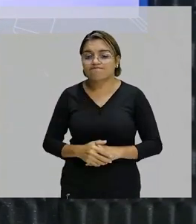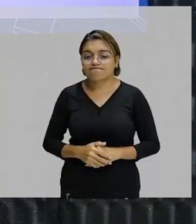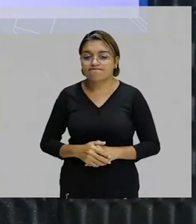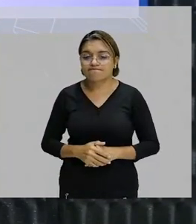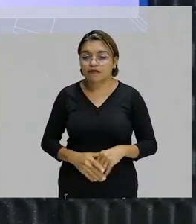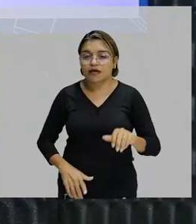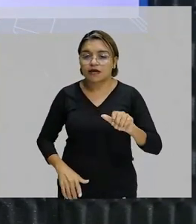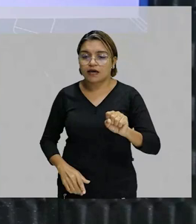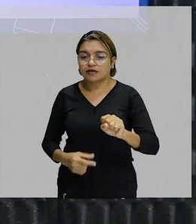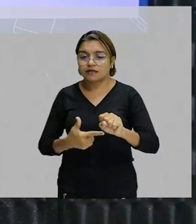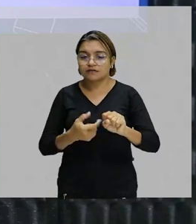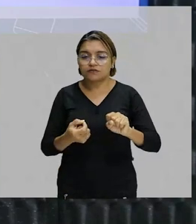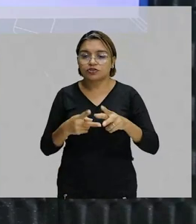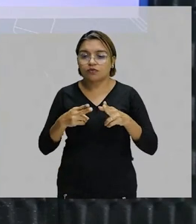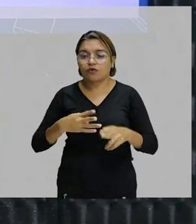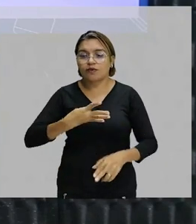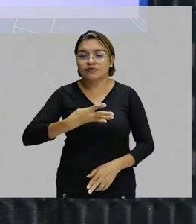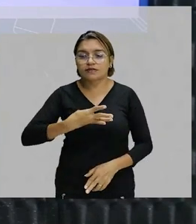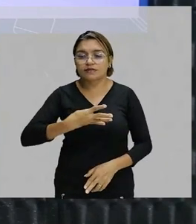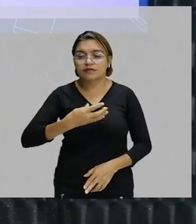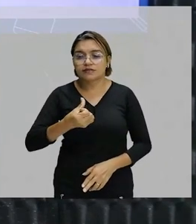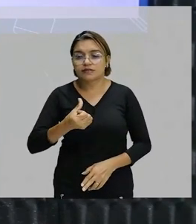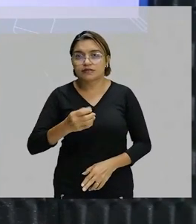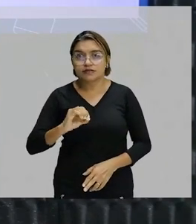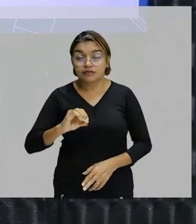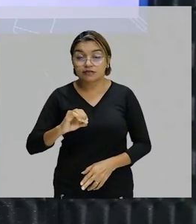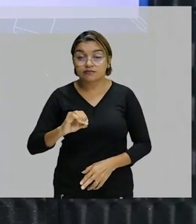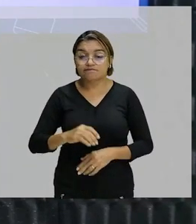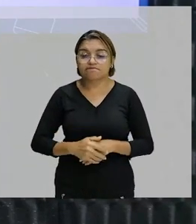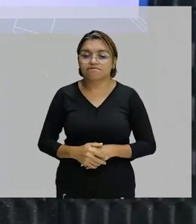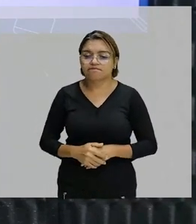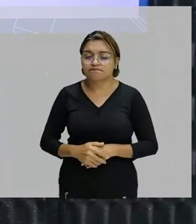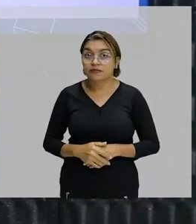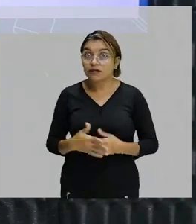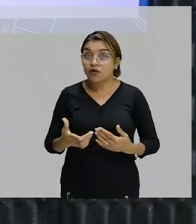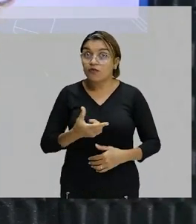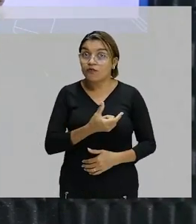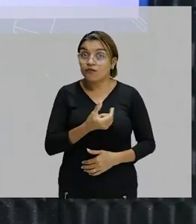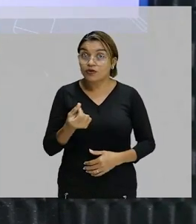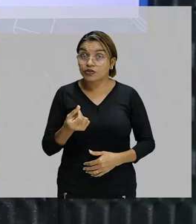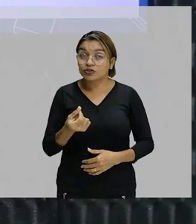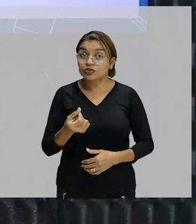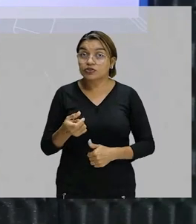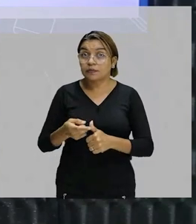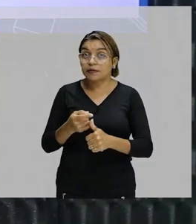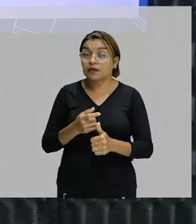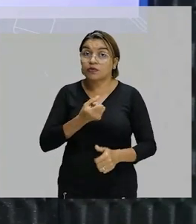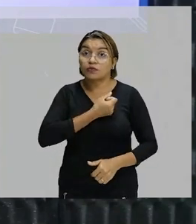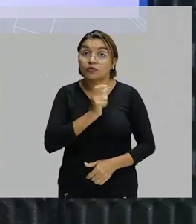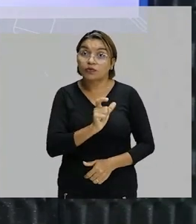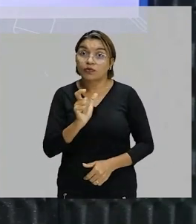pronto resposta a soma dos primeiros dos 20 primeiros termos dessa pa que foi dada corresponde ao número